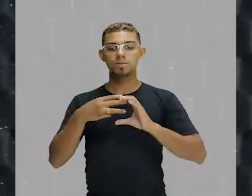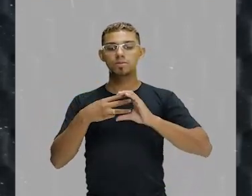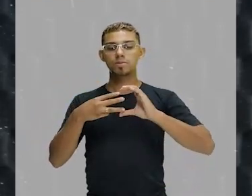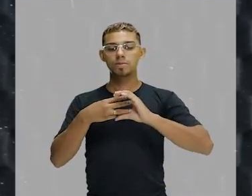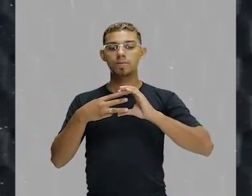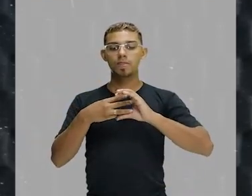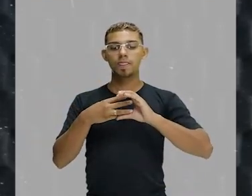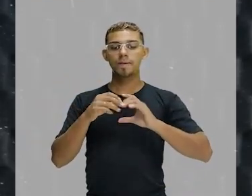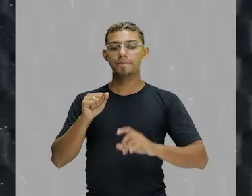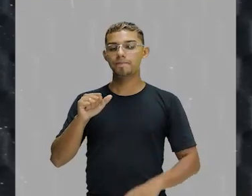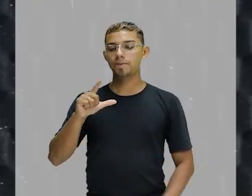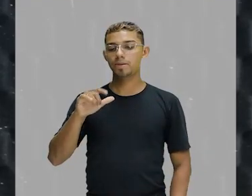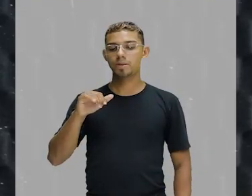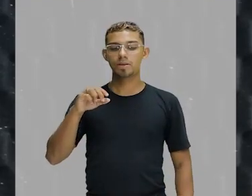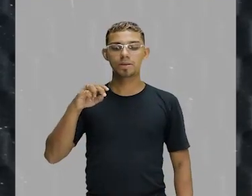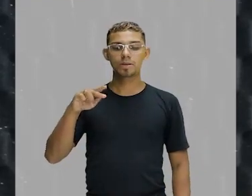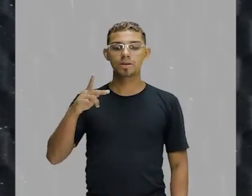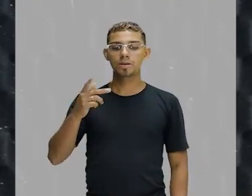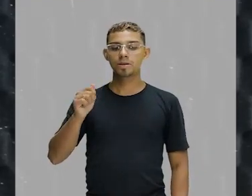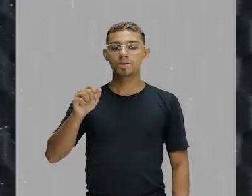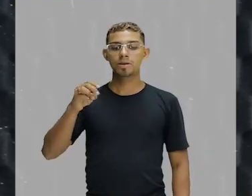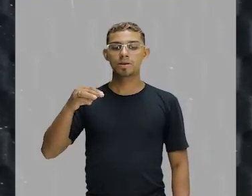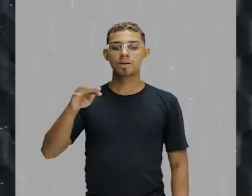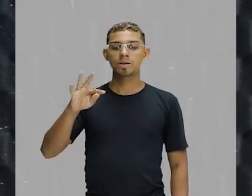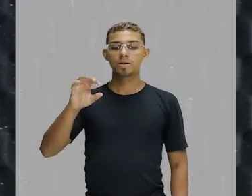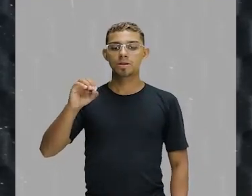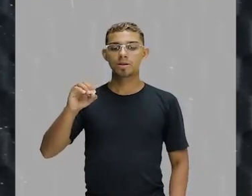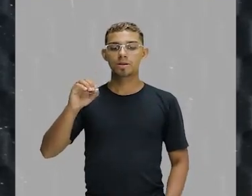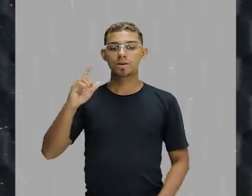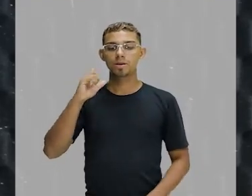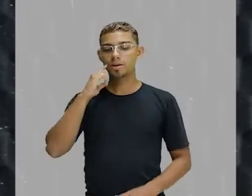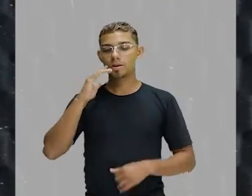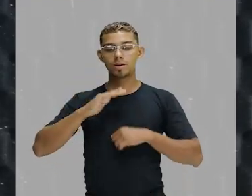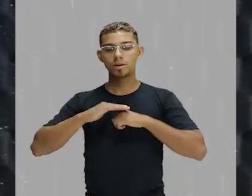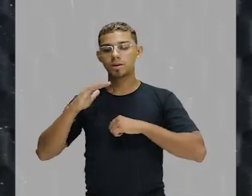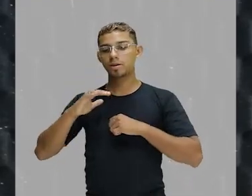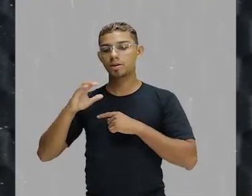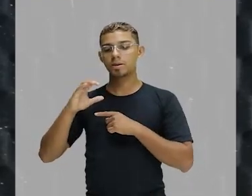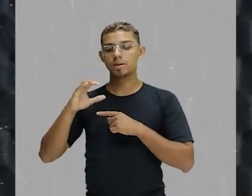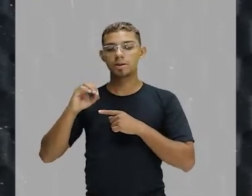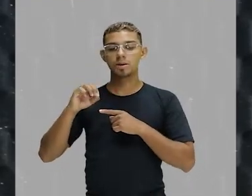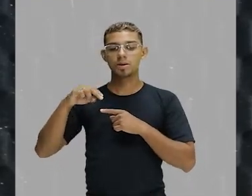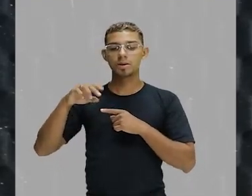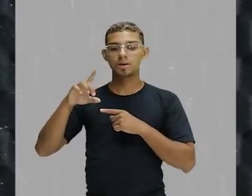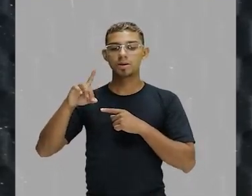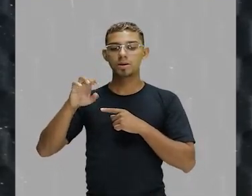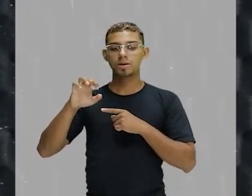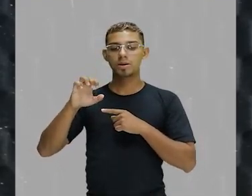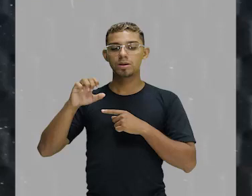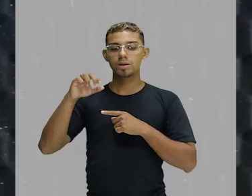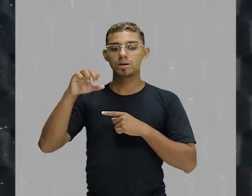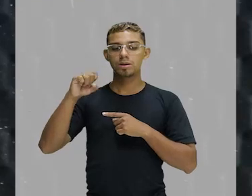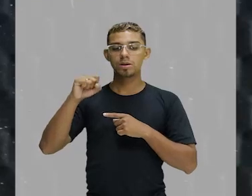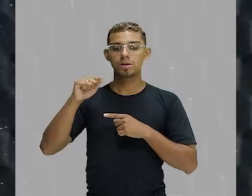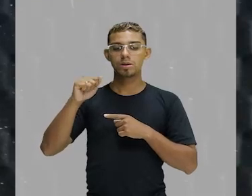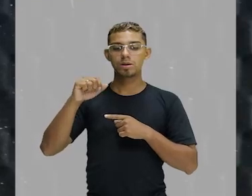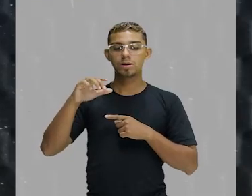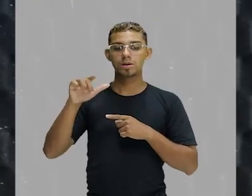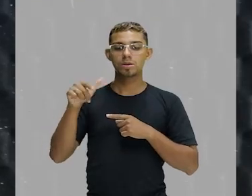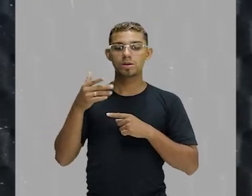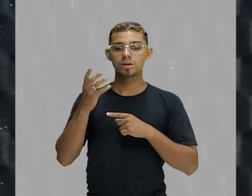dos cromossomos na face equatorial, eles estão na máxima condensação possível, essas fibras do fuso vão sofrer